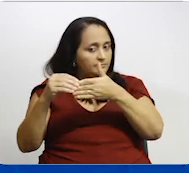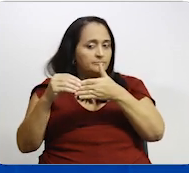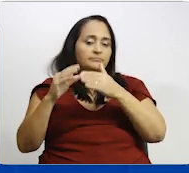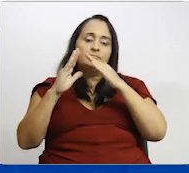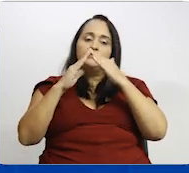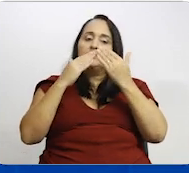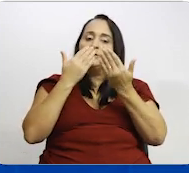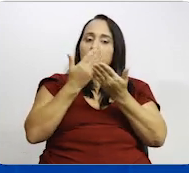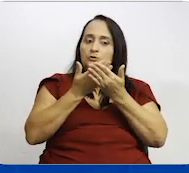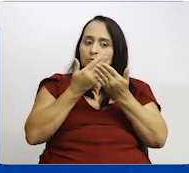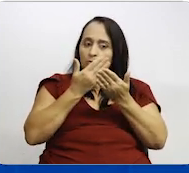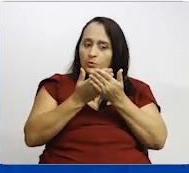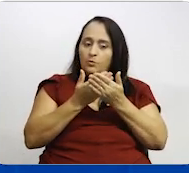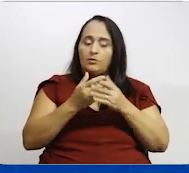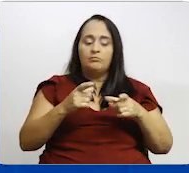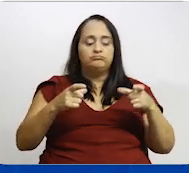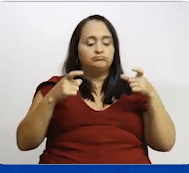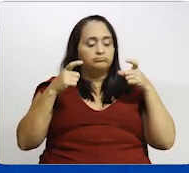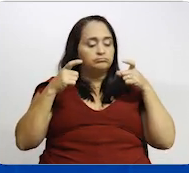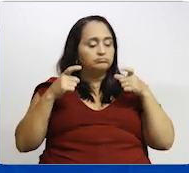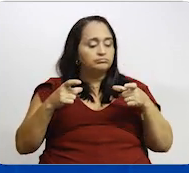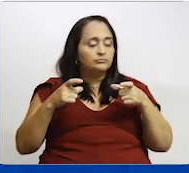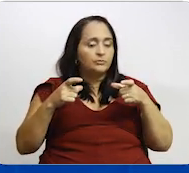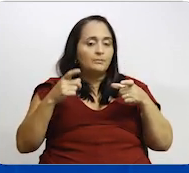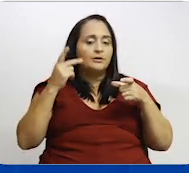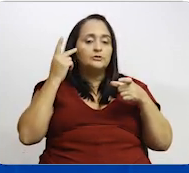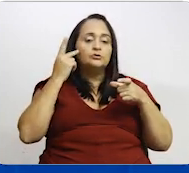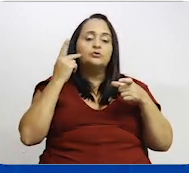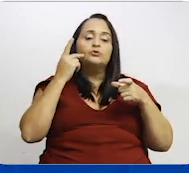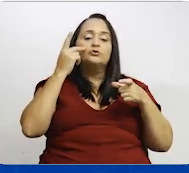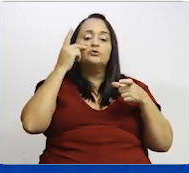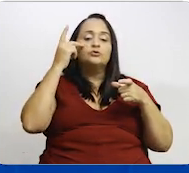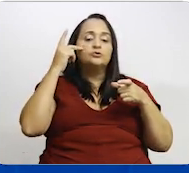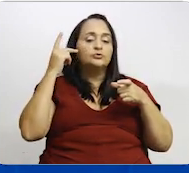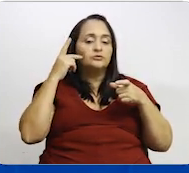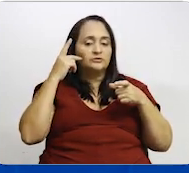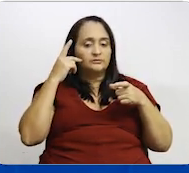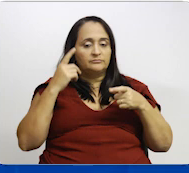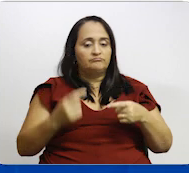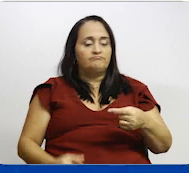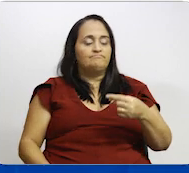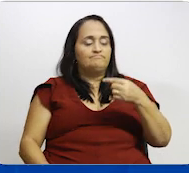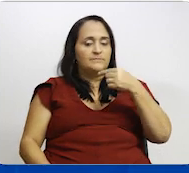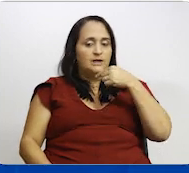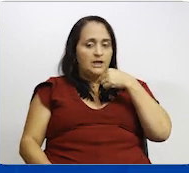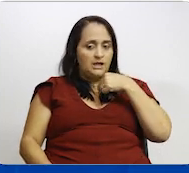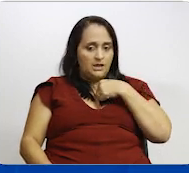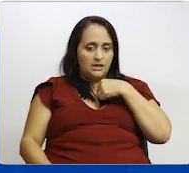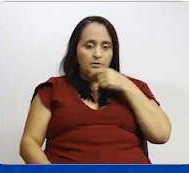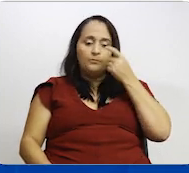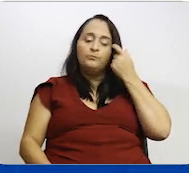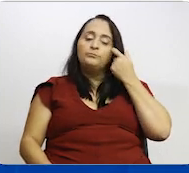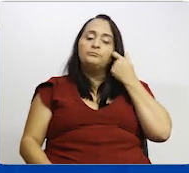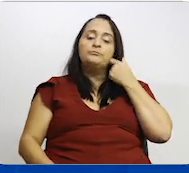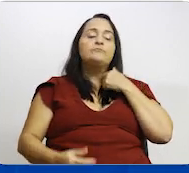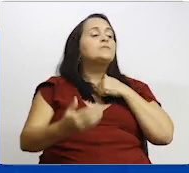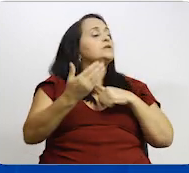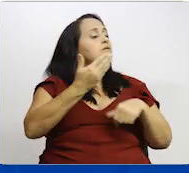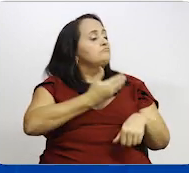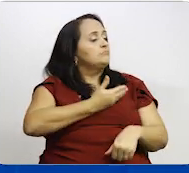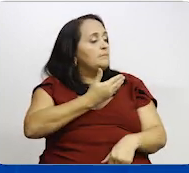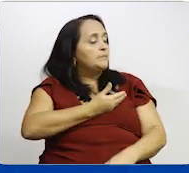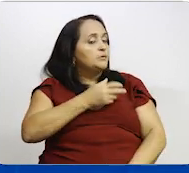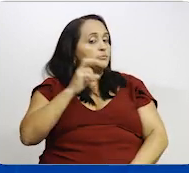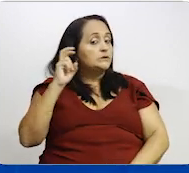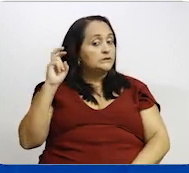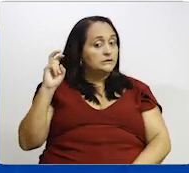uma barra de chocolates e tive que dividir entre eu e mais 5